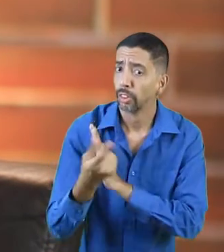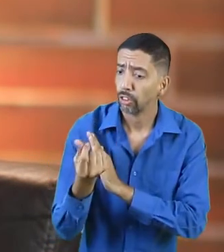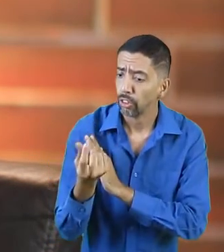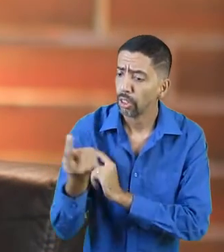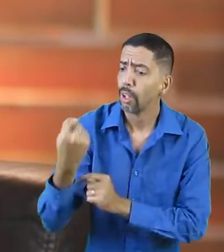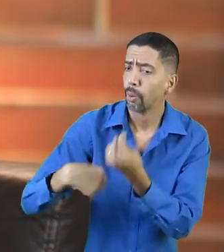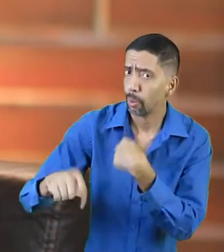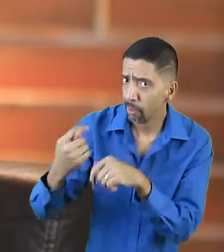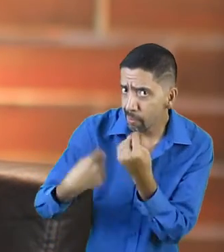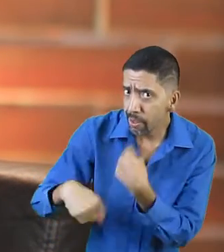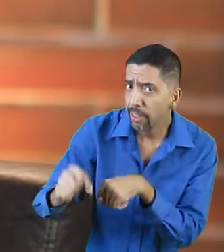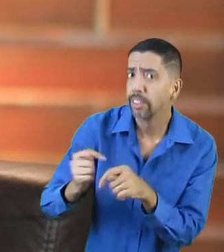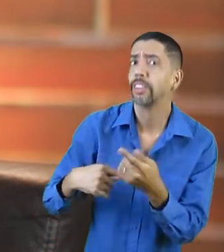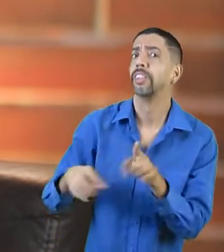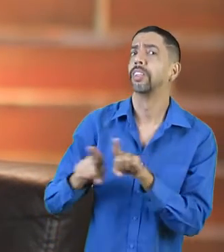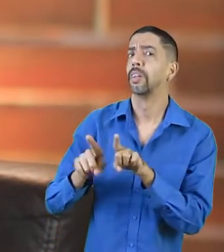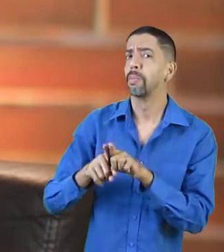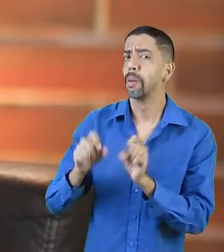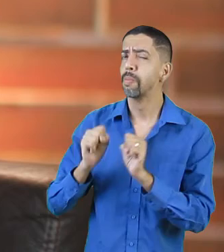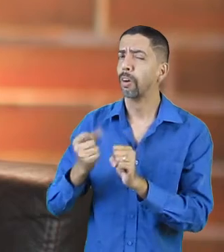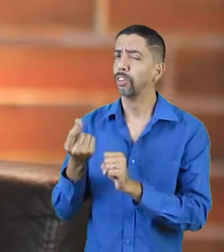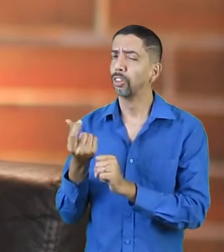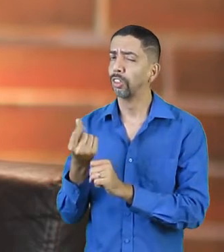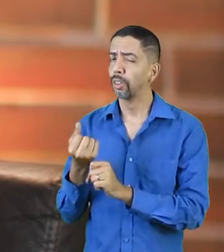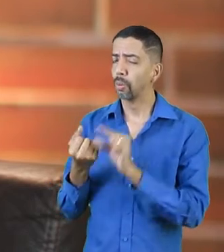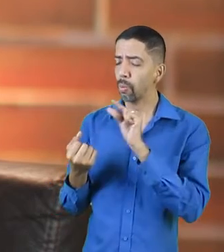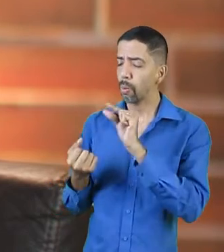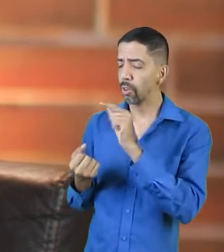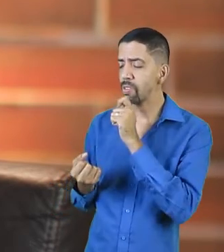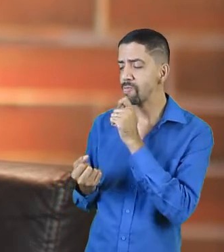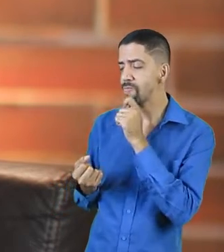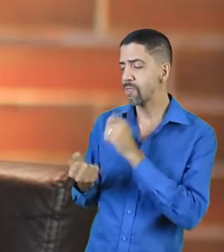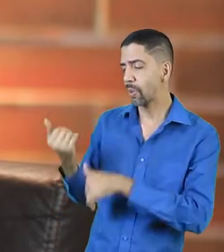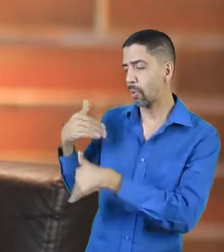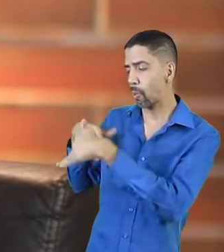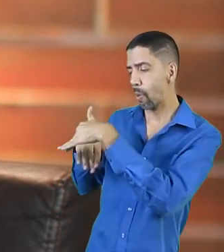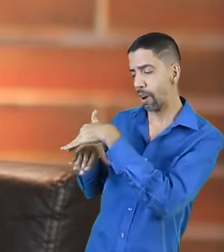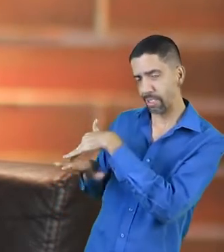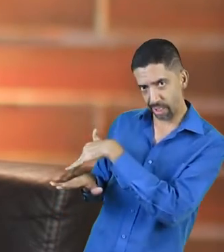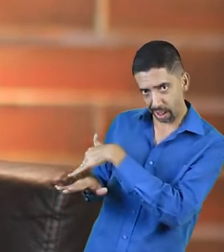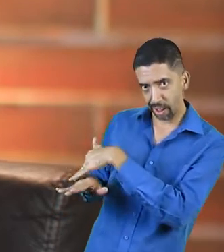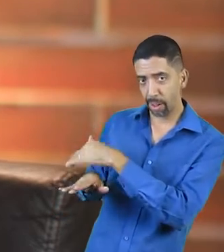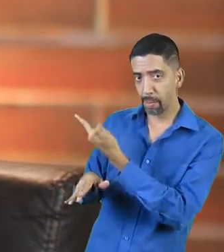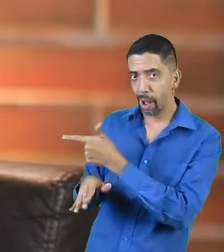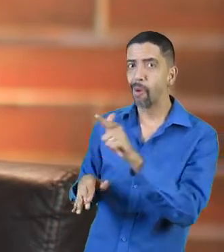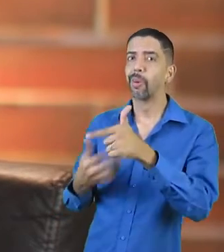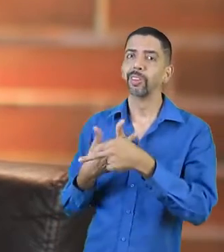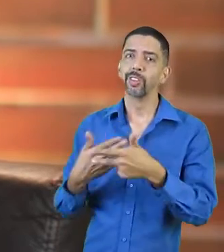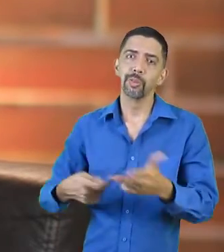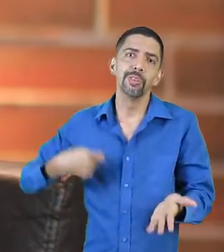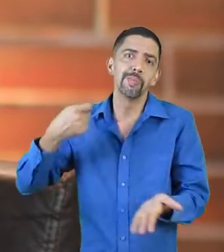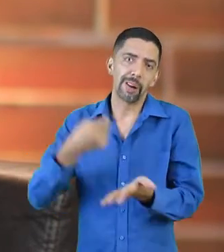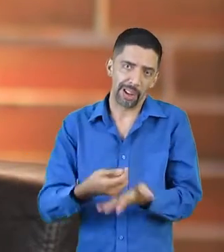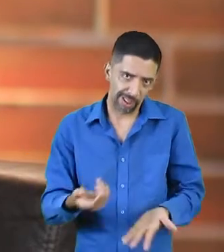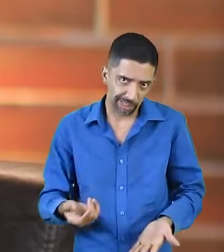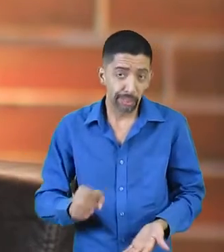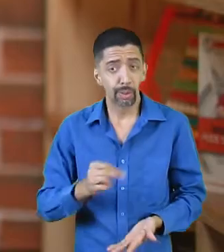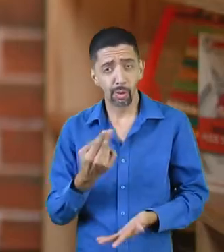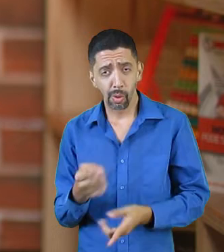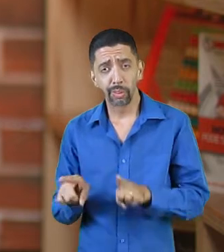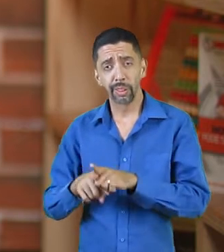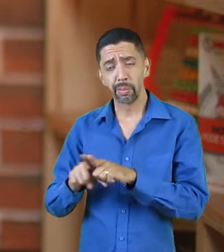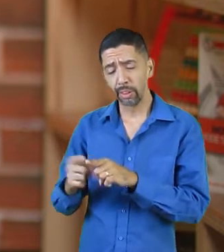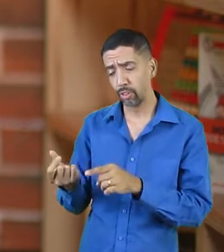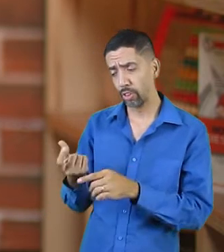muita grana e ainda terei aí condições de guardar esse recurso que eu economizei lá nos descontos para outras